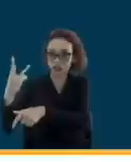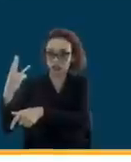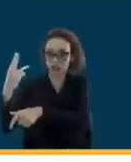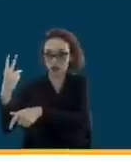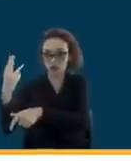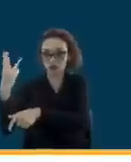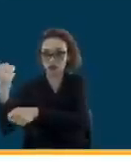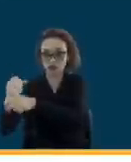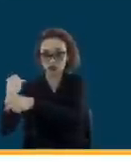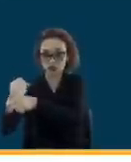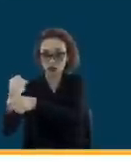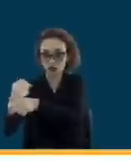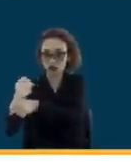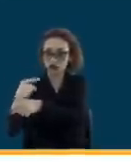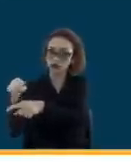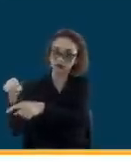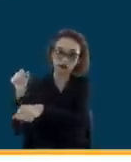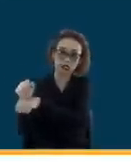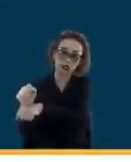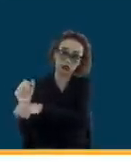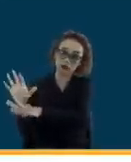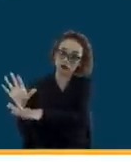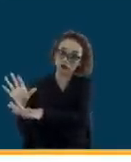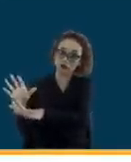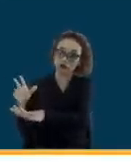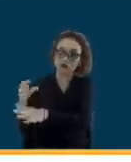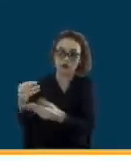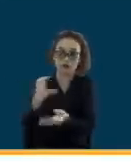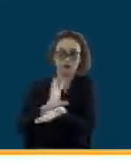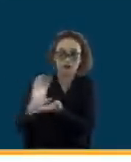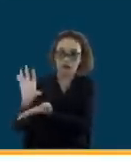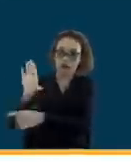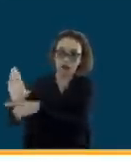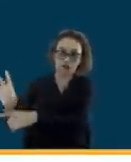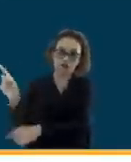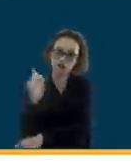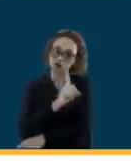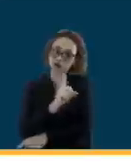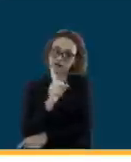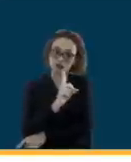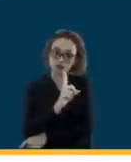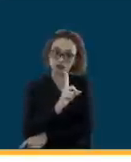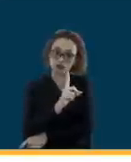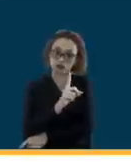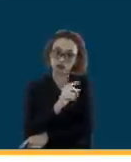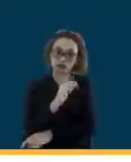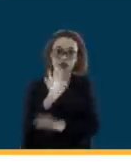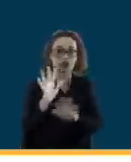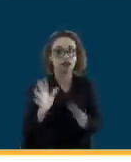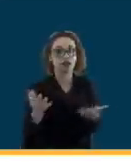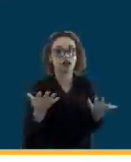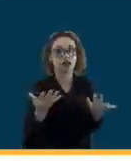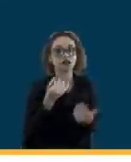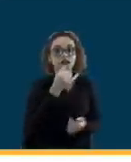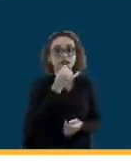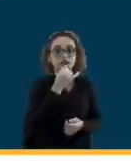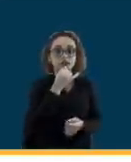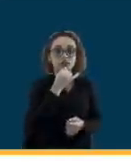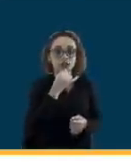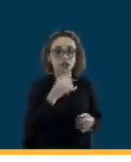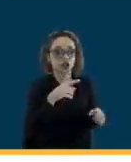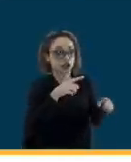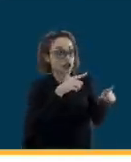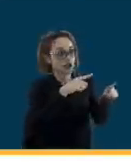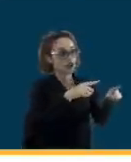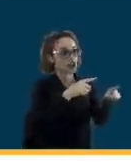local, ele não vai receber. Enquanto o outro, que não tá em radar nenhum, mas